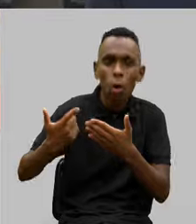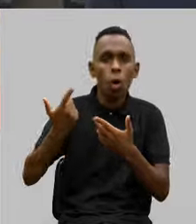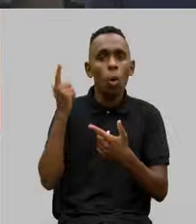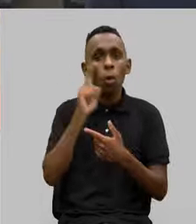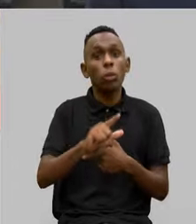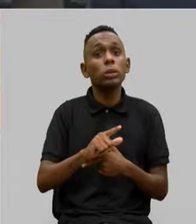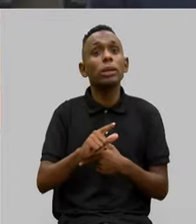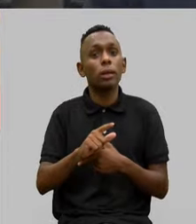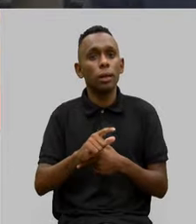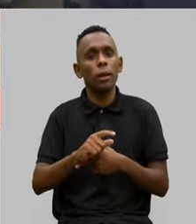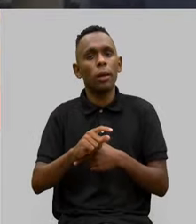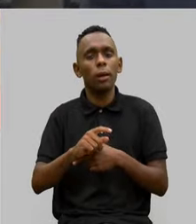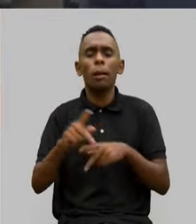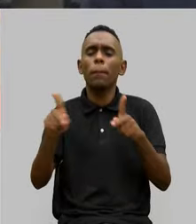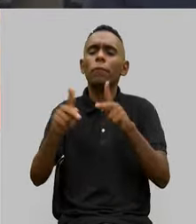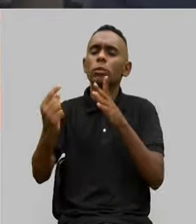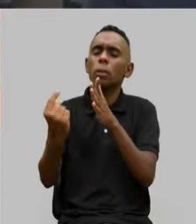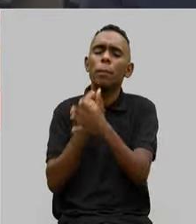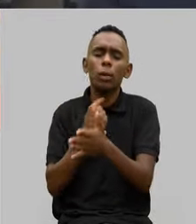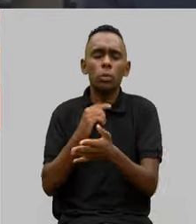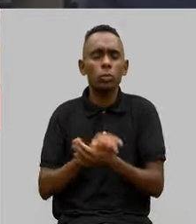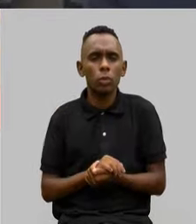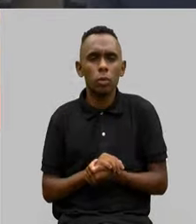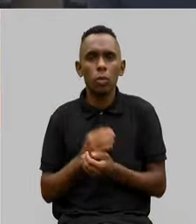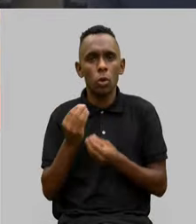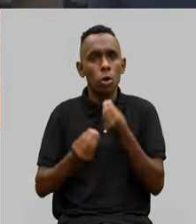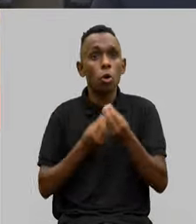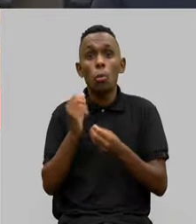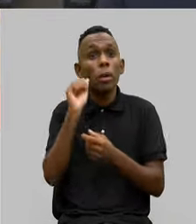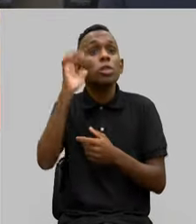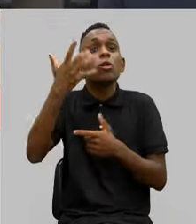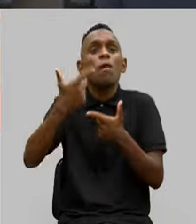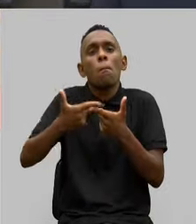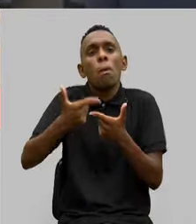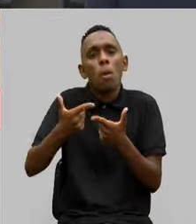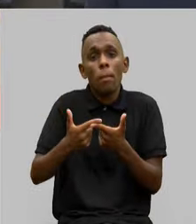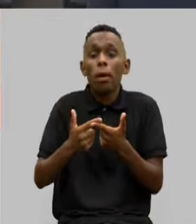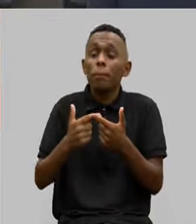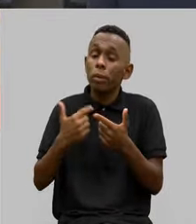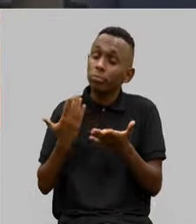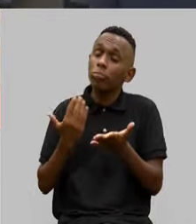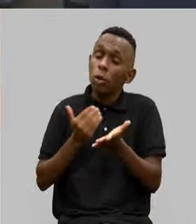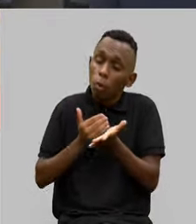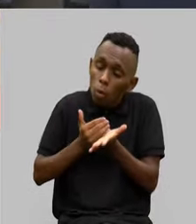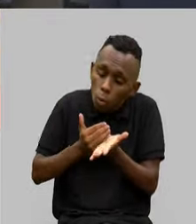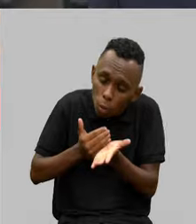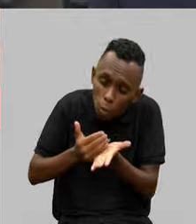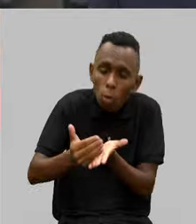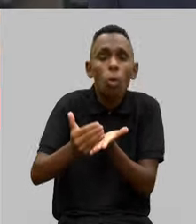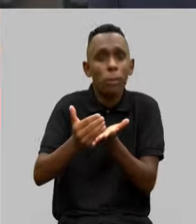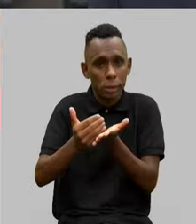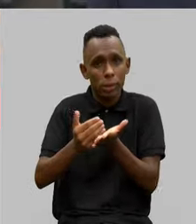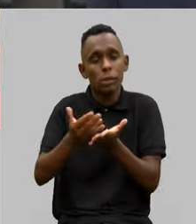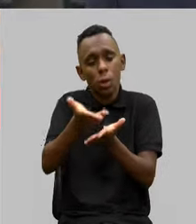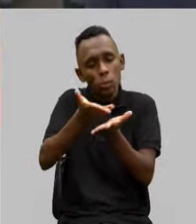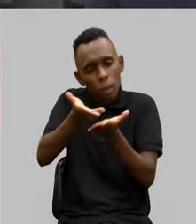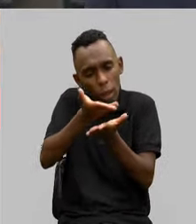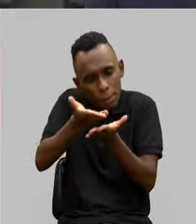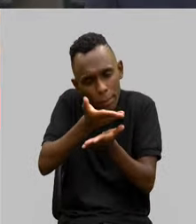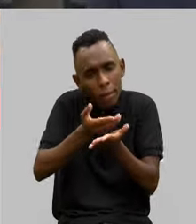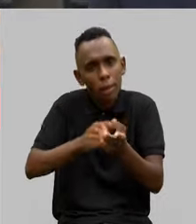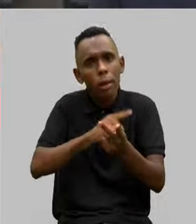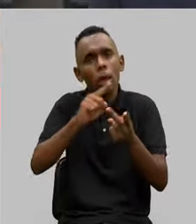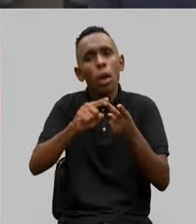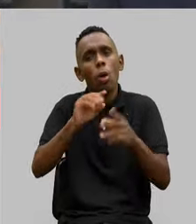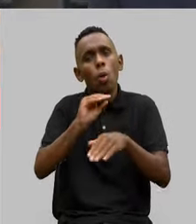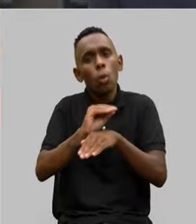a professora lhe perguntou né eh como é que a gente vai resolver esse problema a gente vai começar por aí começar com a terapia com